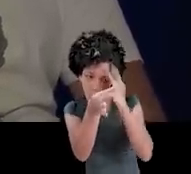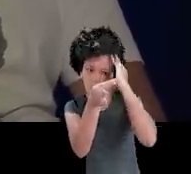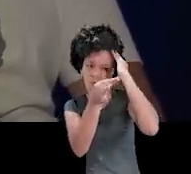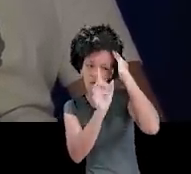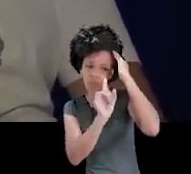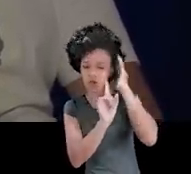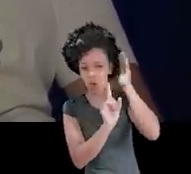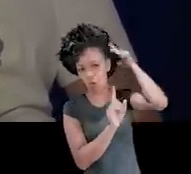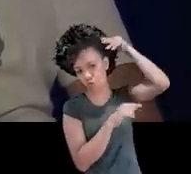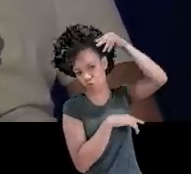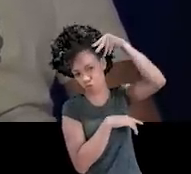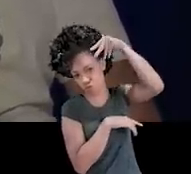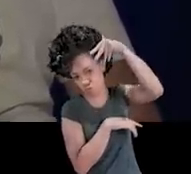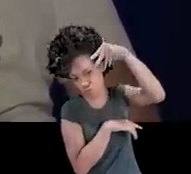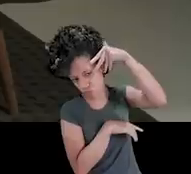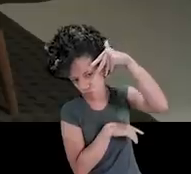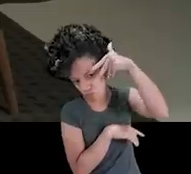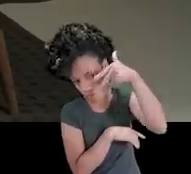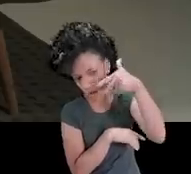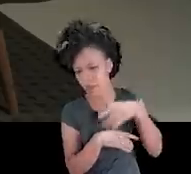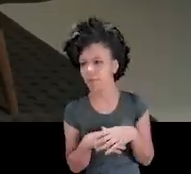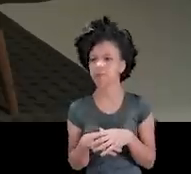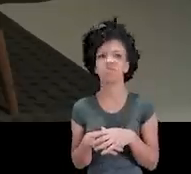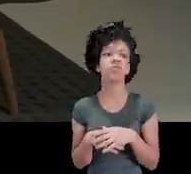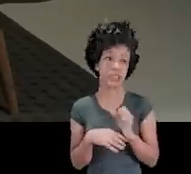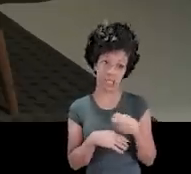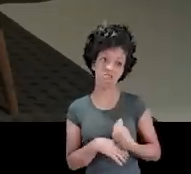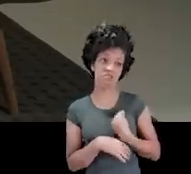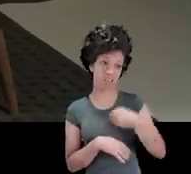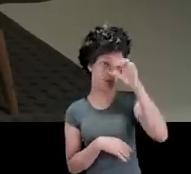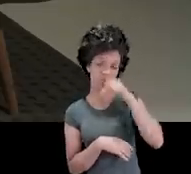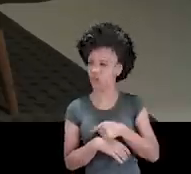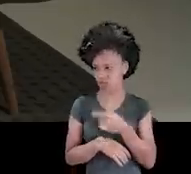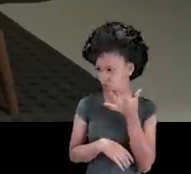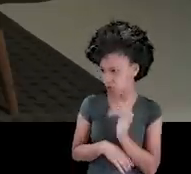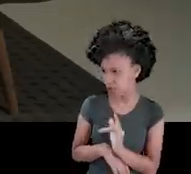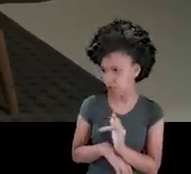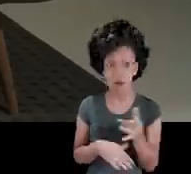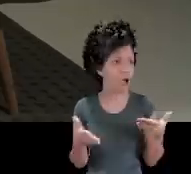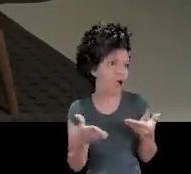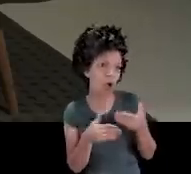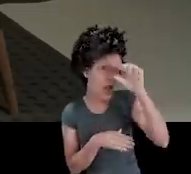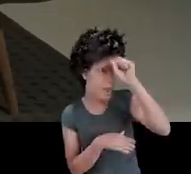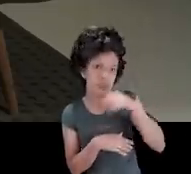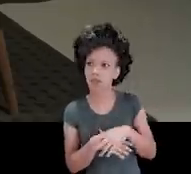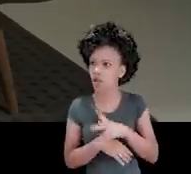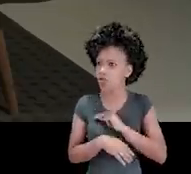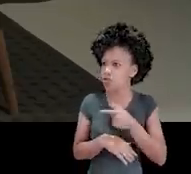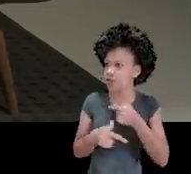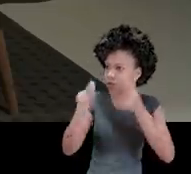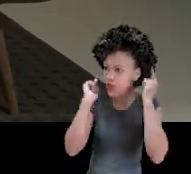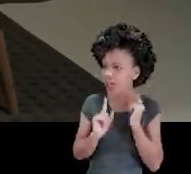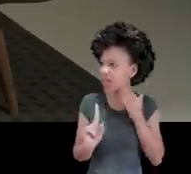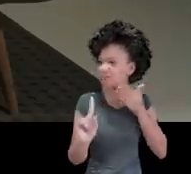ao contrário, sempre seguindo o crescimento. É vivendo e aprendendo. Você não sabia, né, dessa? Tô aprendendo agora. Olha isso, cara. O maior careca